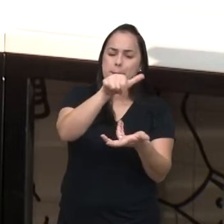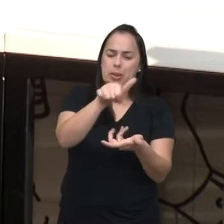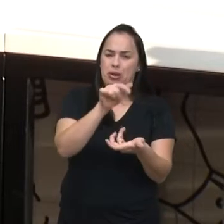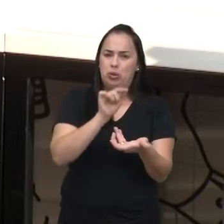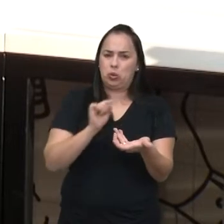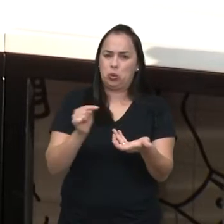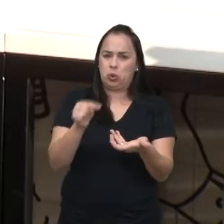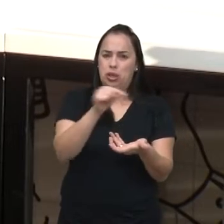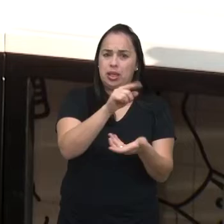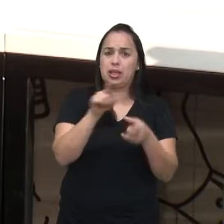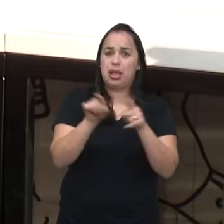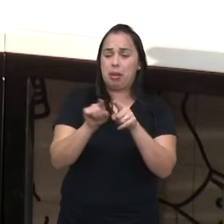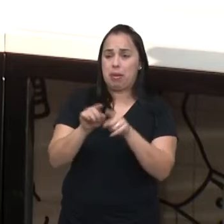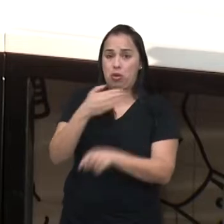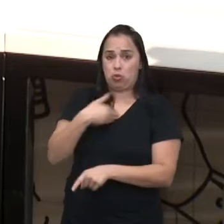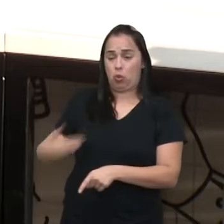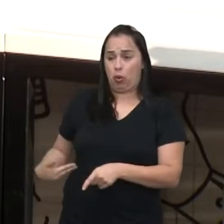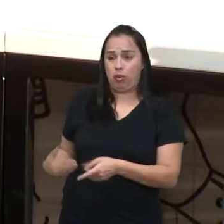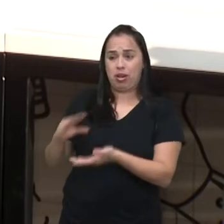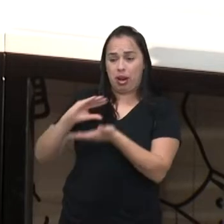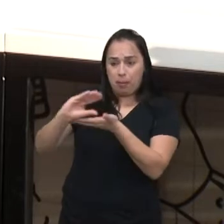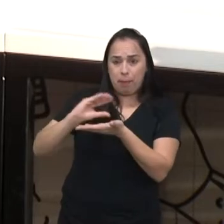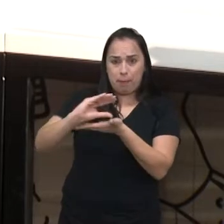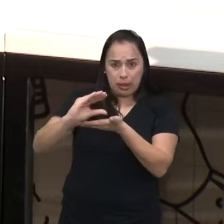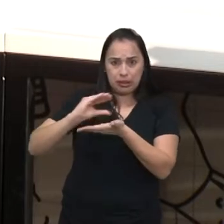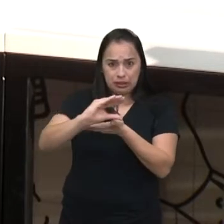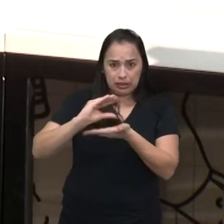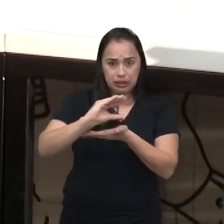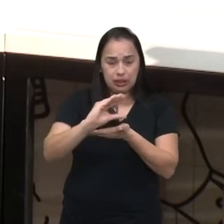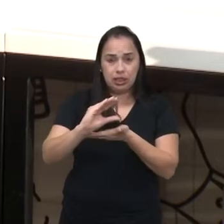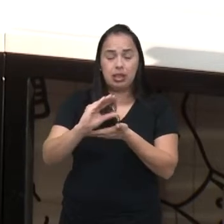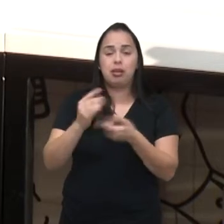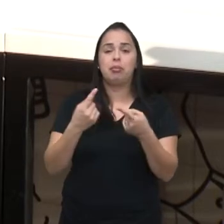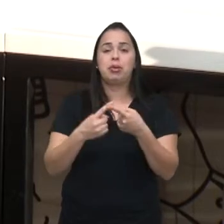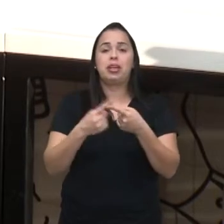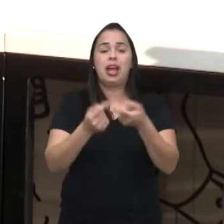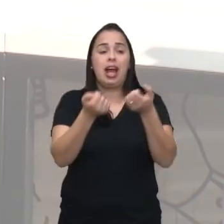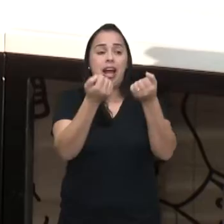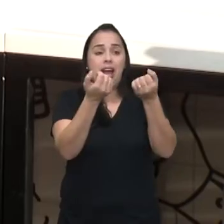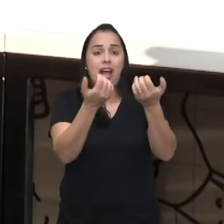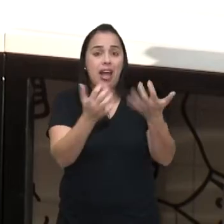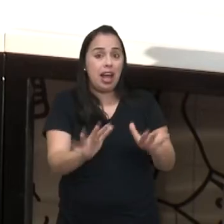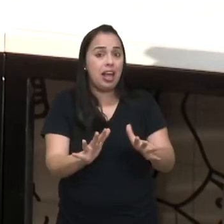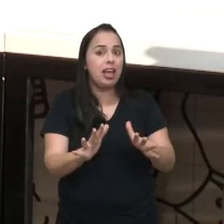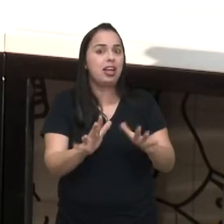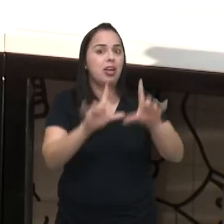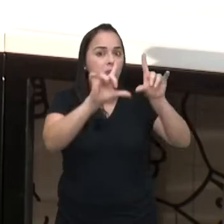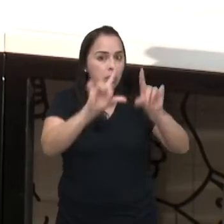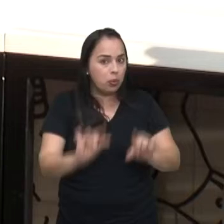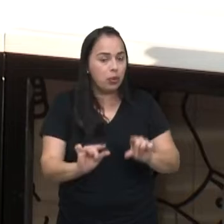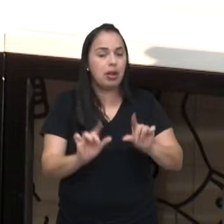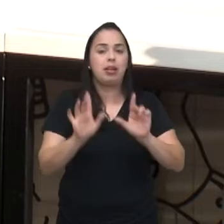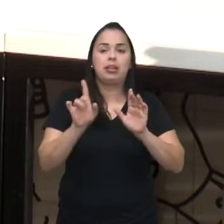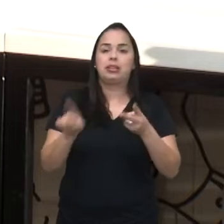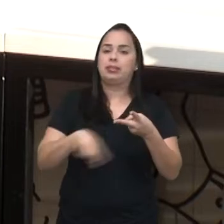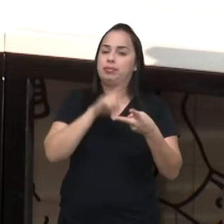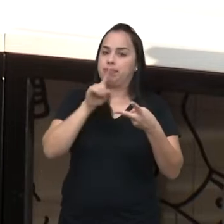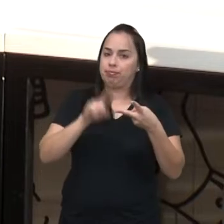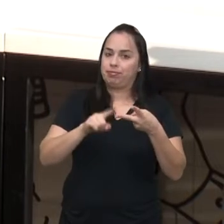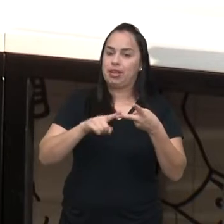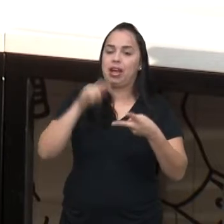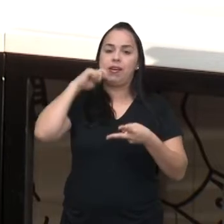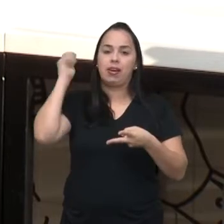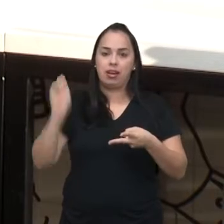mundo então muito dinheiro injetado pelos governos para que a crise fosse amenizada o segundo fator Essa